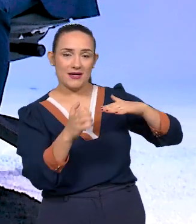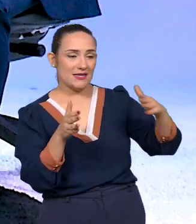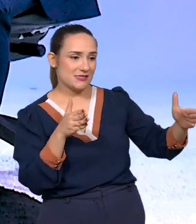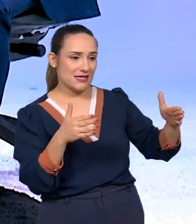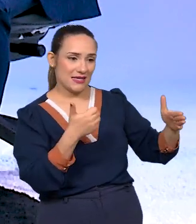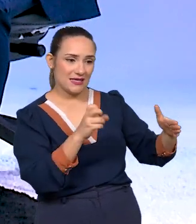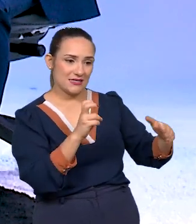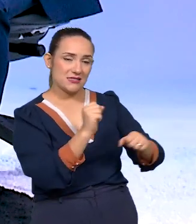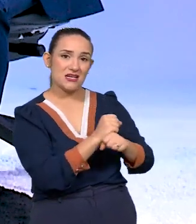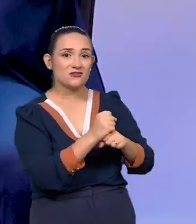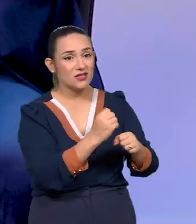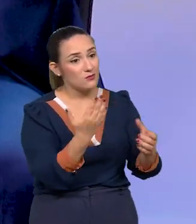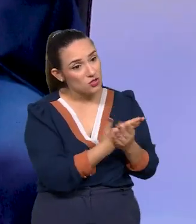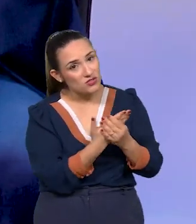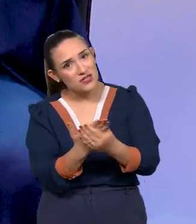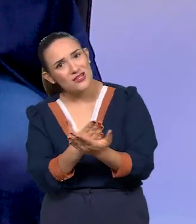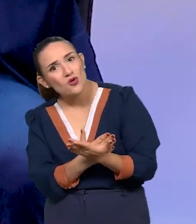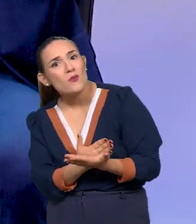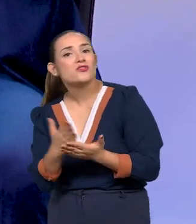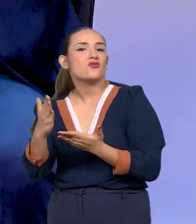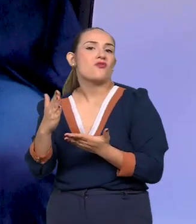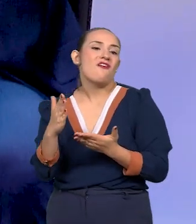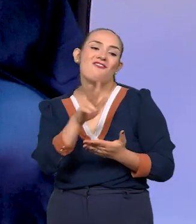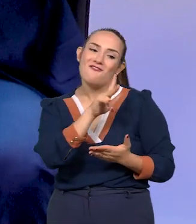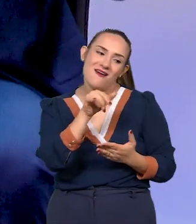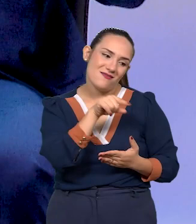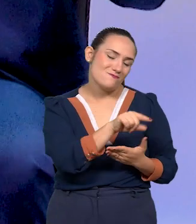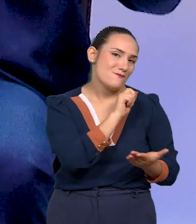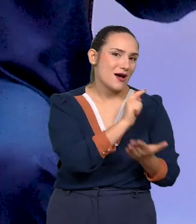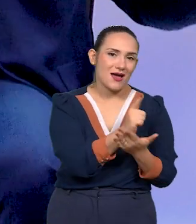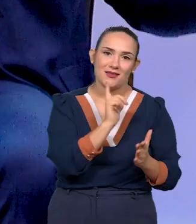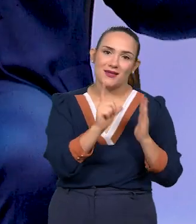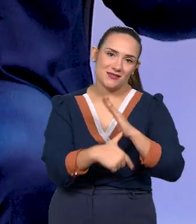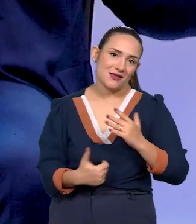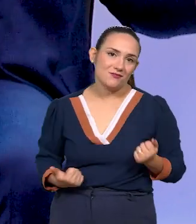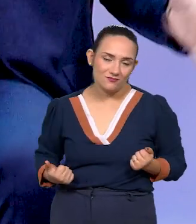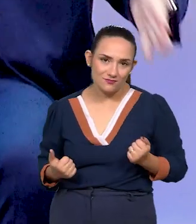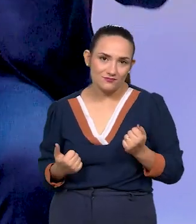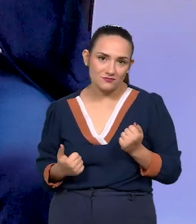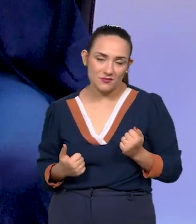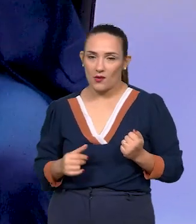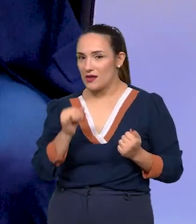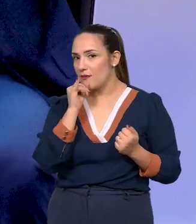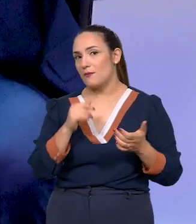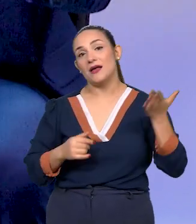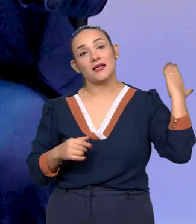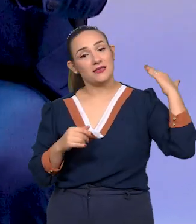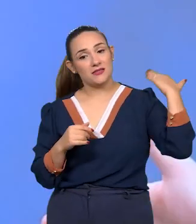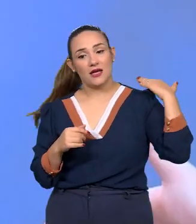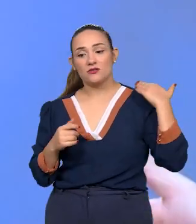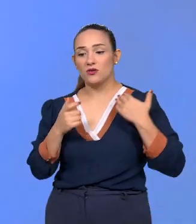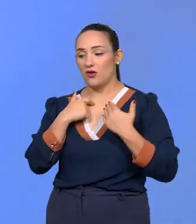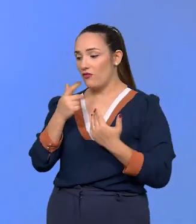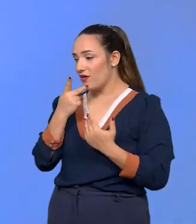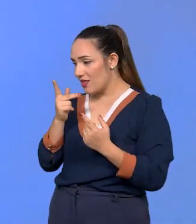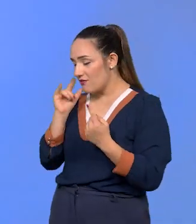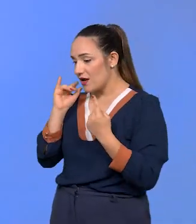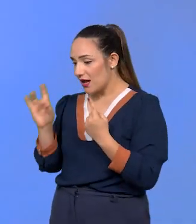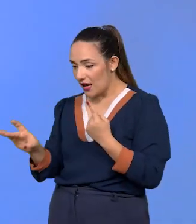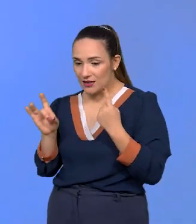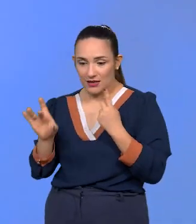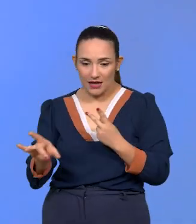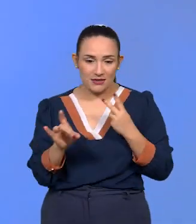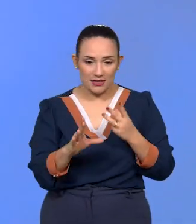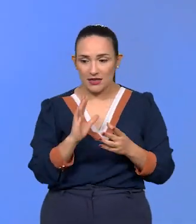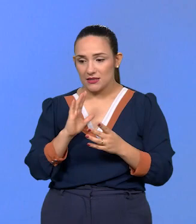ele falou, ó, agora, a partir de agora, é isso que vale. Antes eu falava de forma individual, agora eu estou falando para todos. A partir de